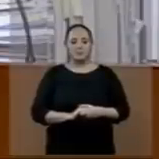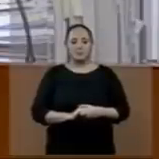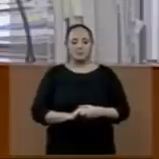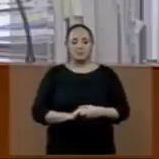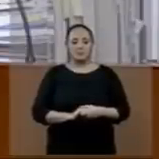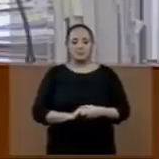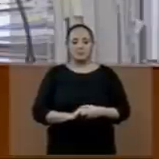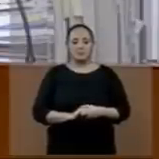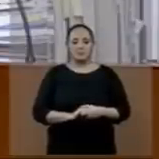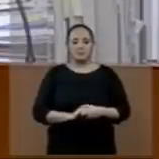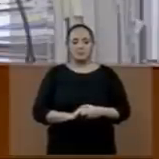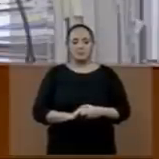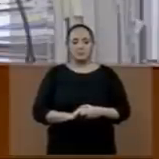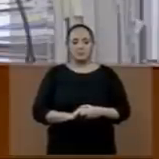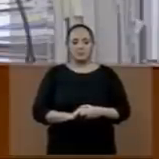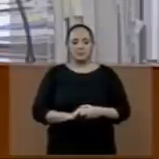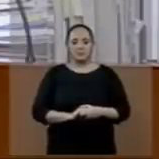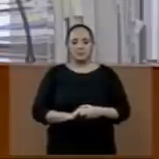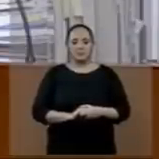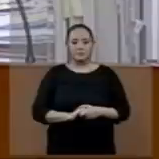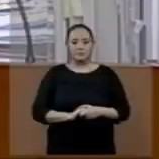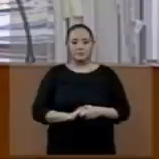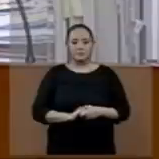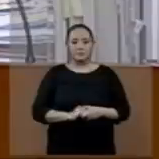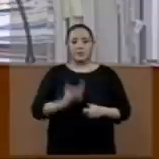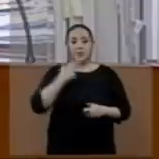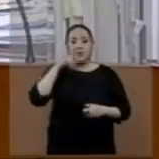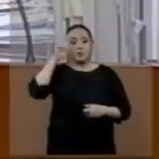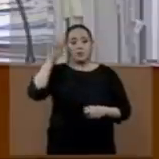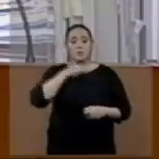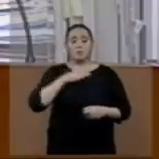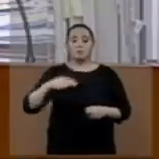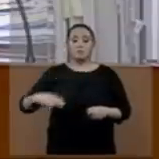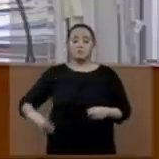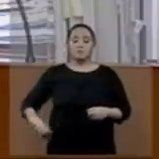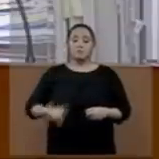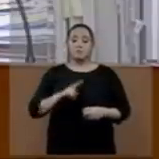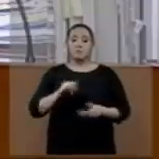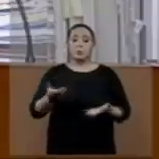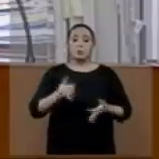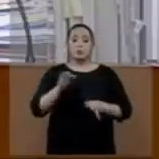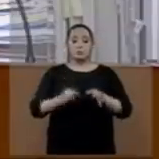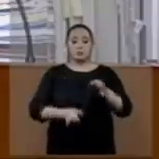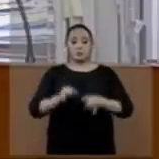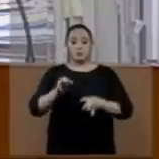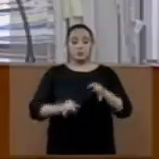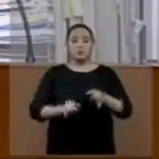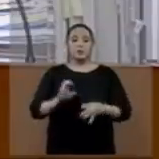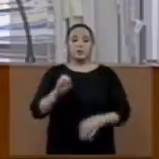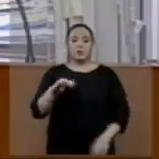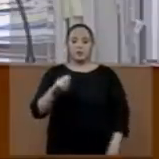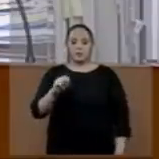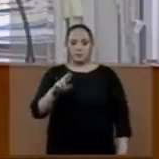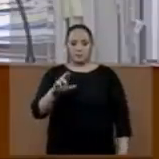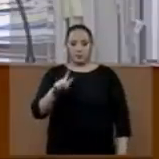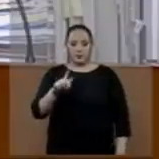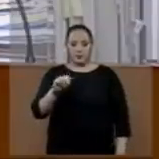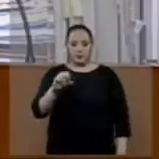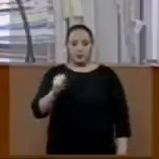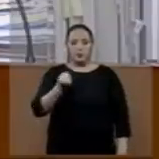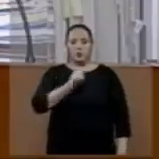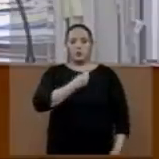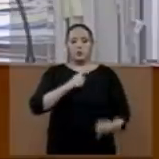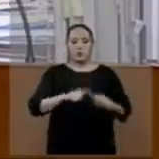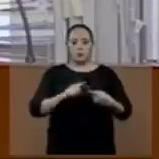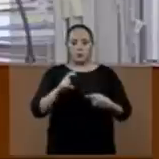Senhores ministros, apregou para julgamento os embargos de declaração no recurso extraordinário